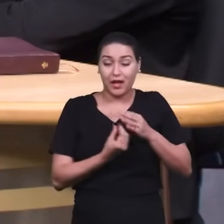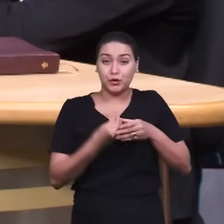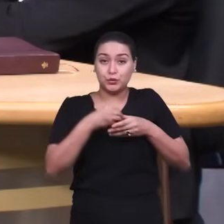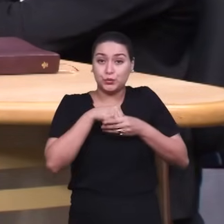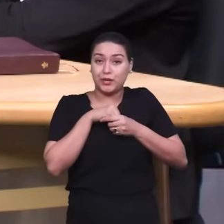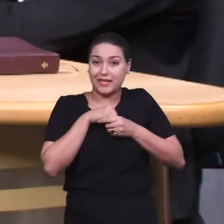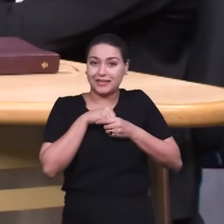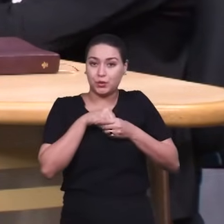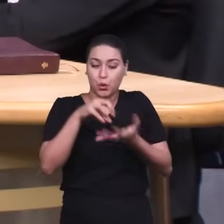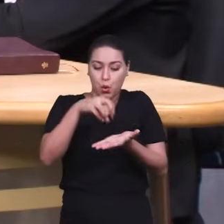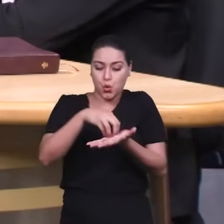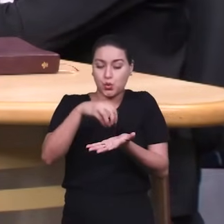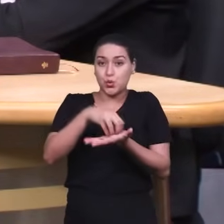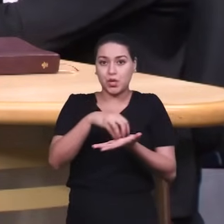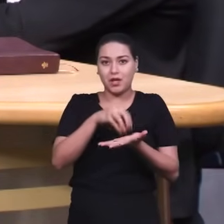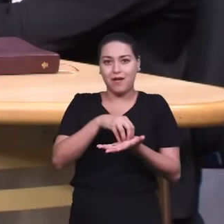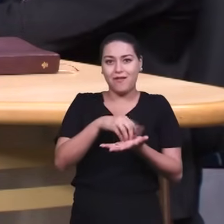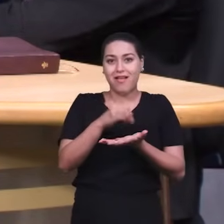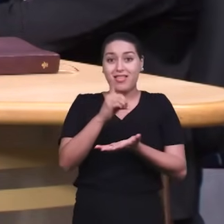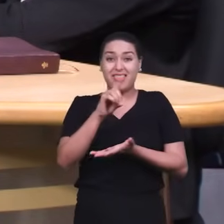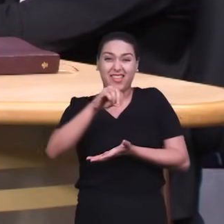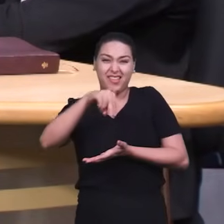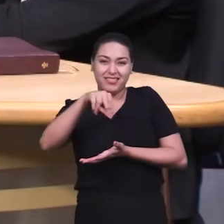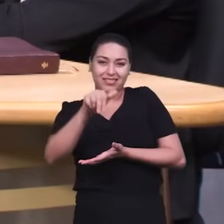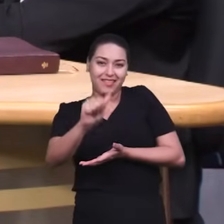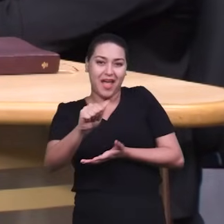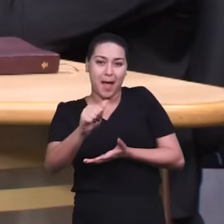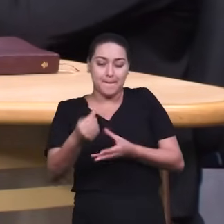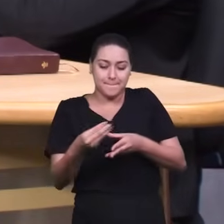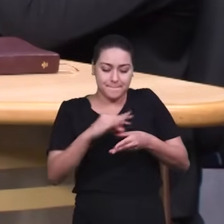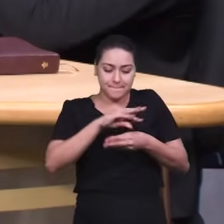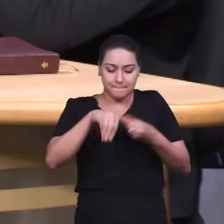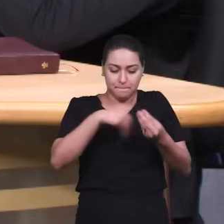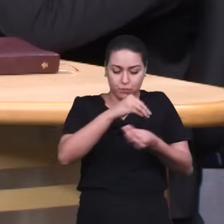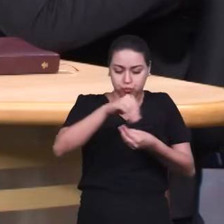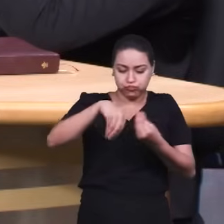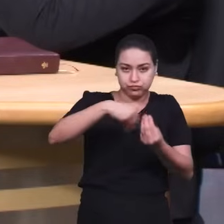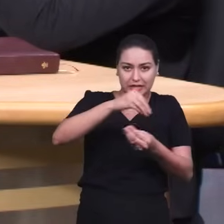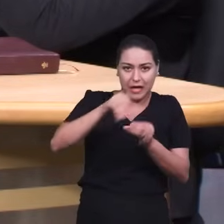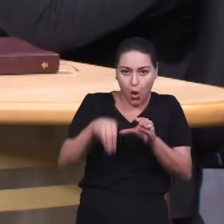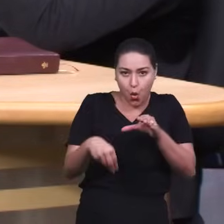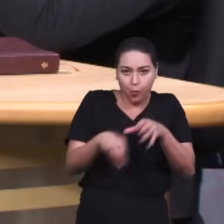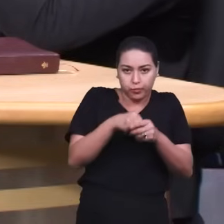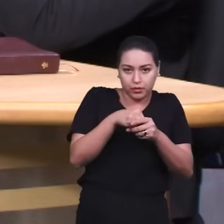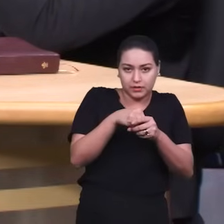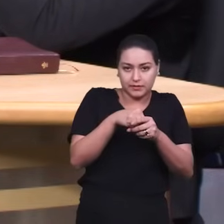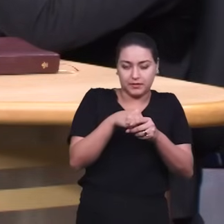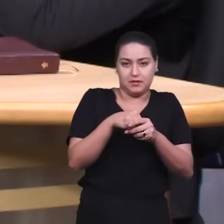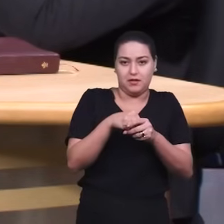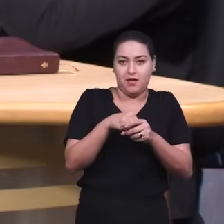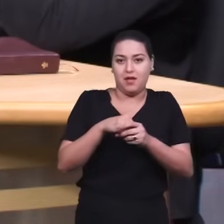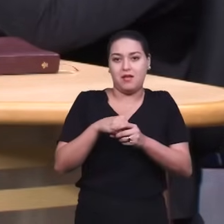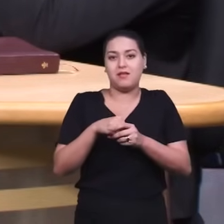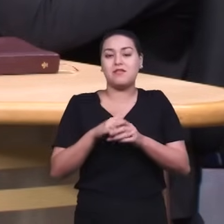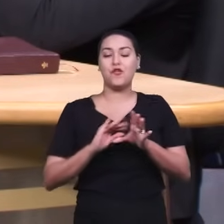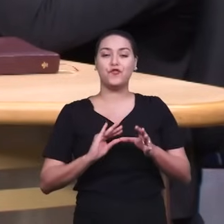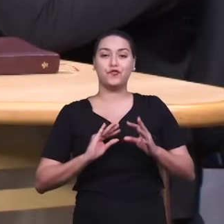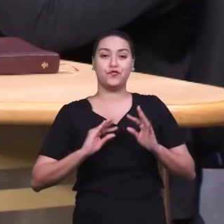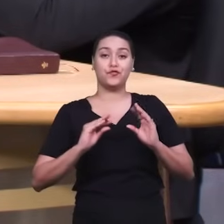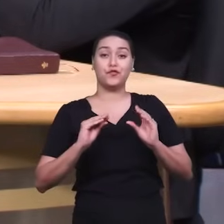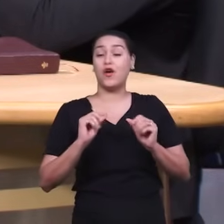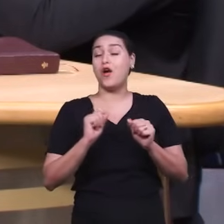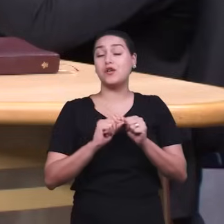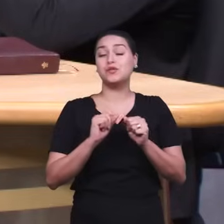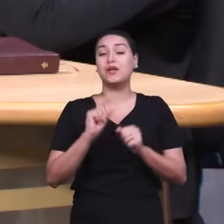célula e no interior dela temos um núcleo. E esse DNA está ali todo condensado, né? Que forma os